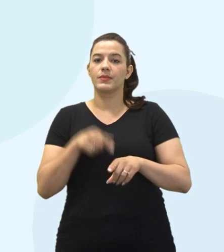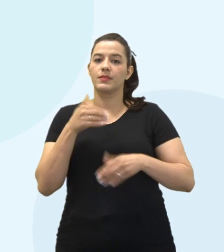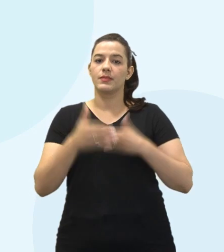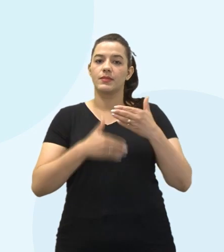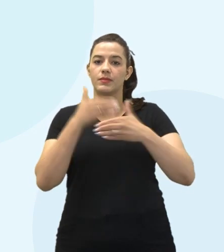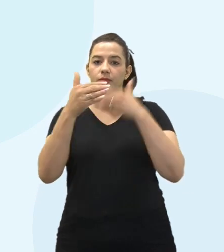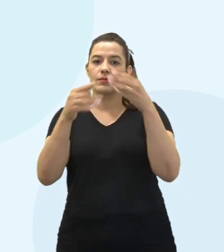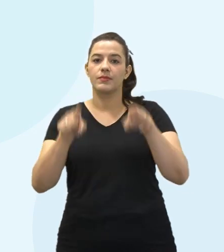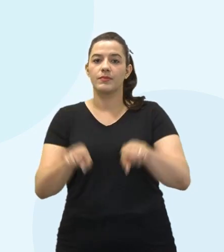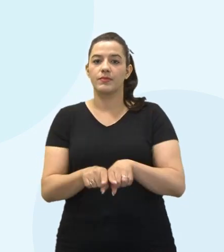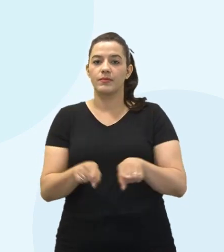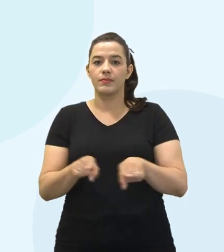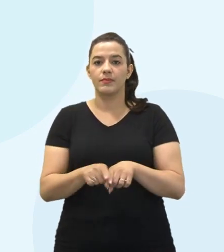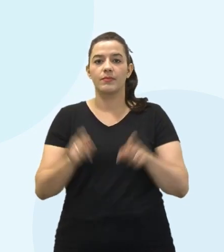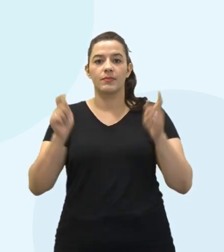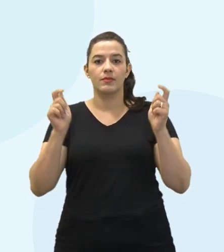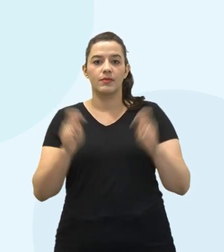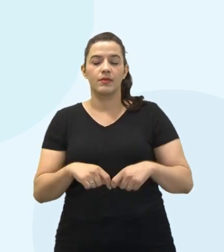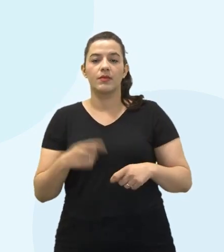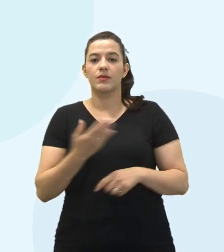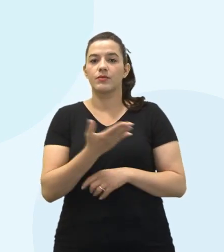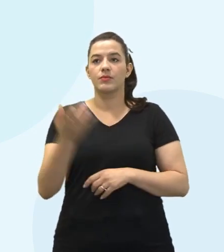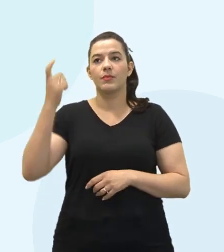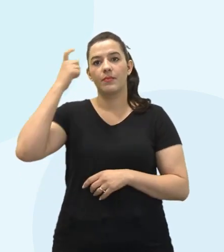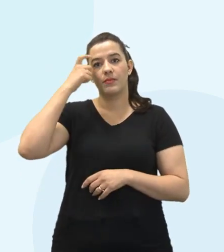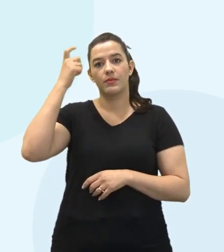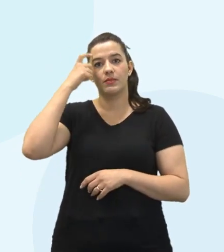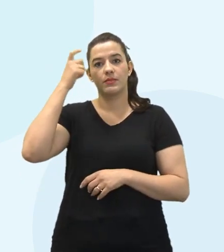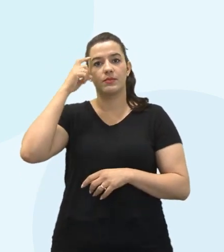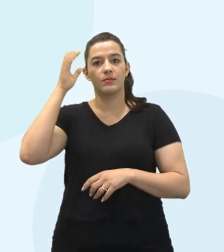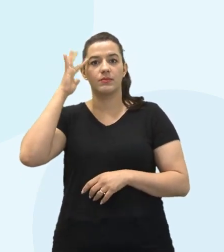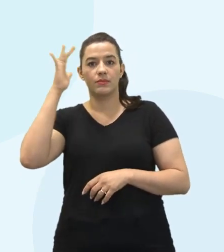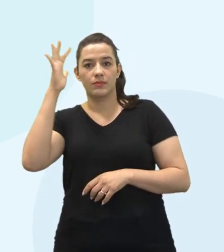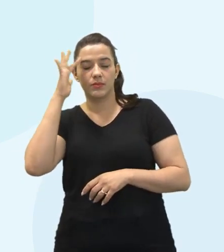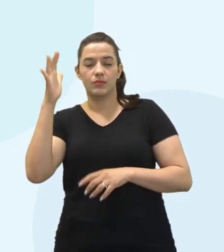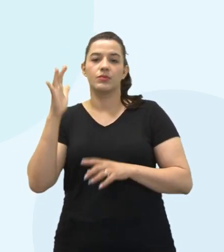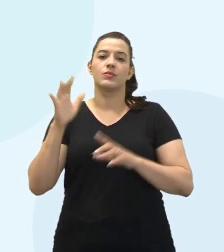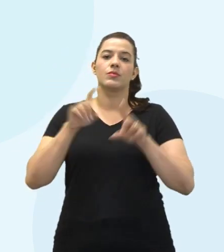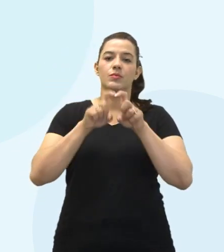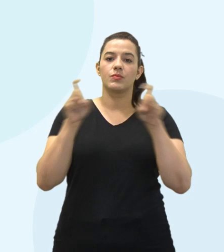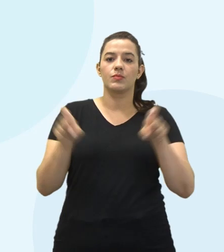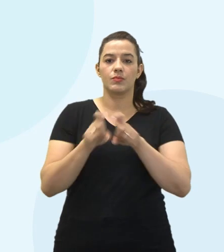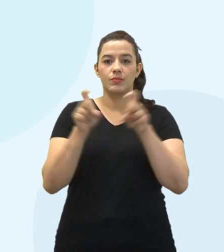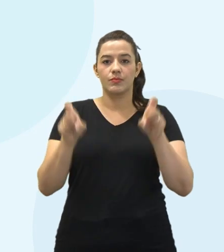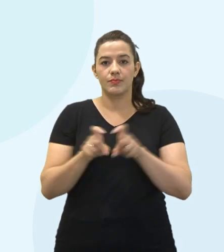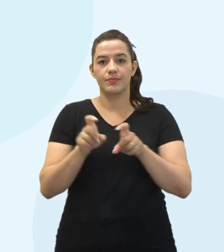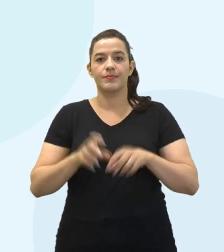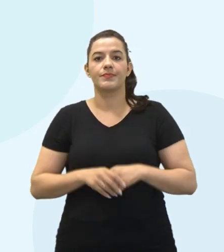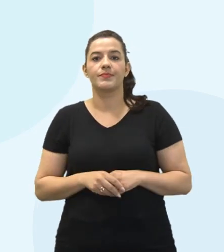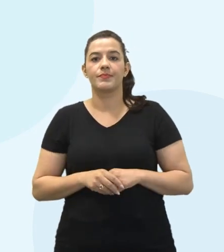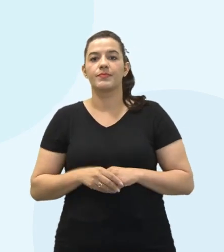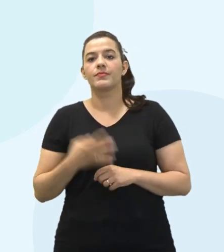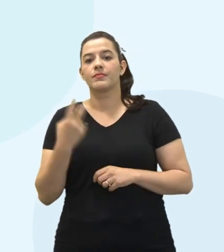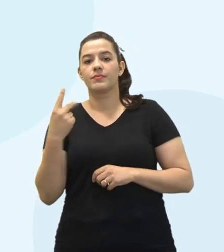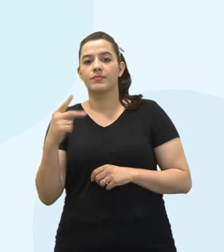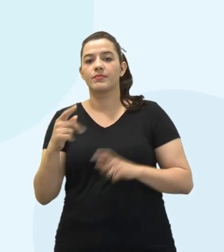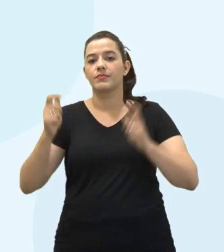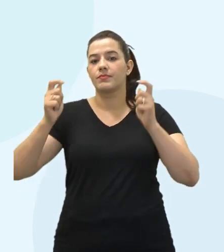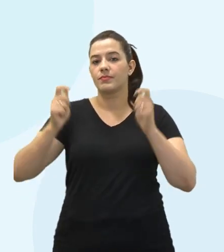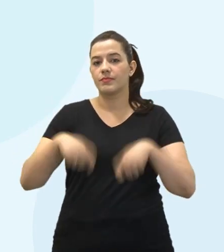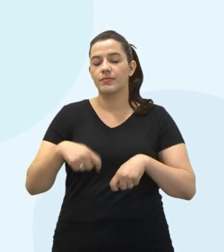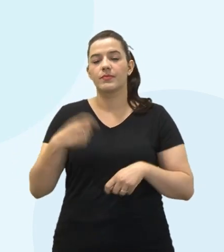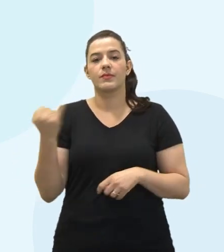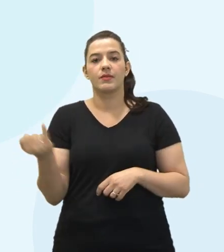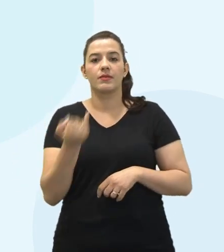também nesse sentido o desenvolvimento de um pensamento computacional né Essas competências são as